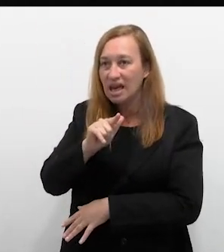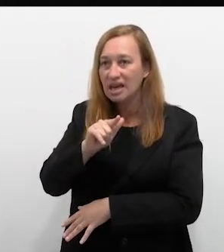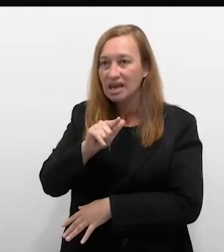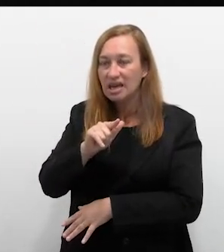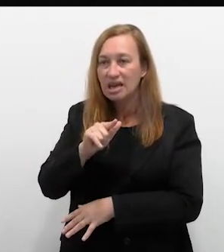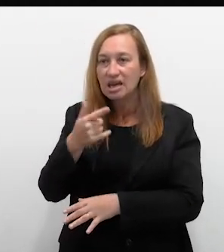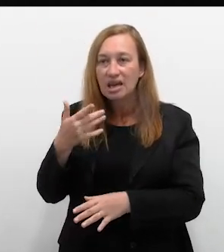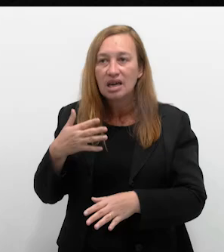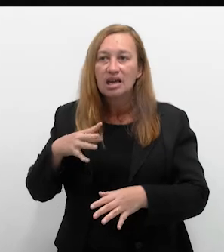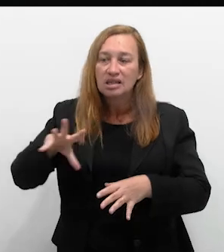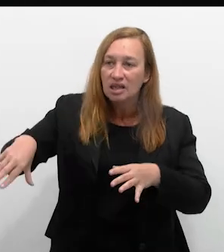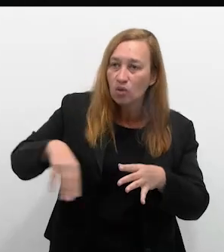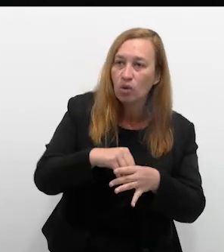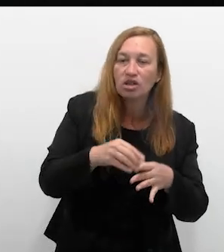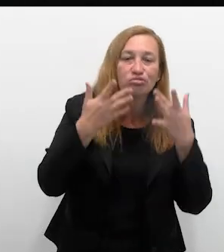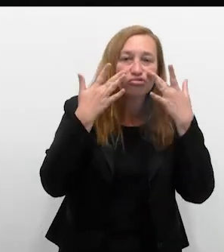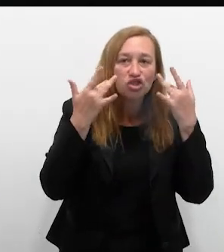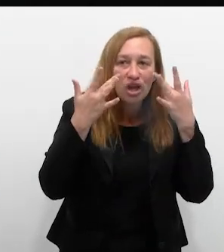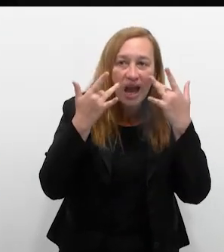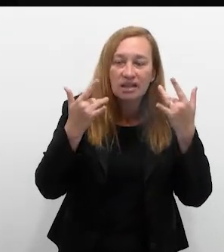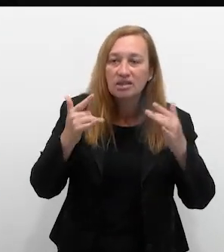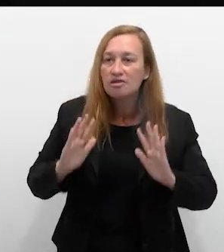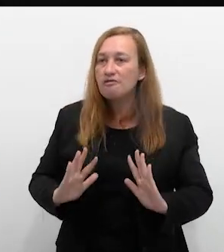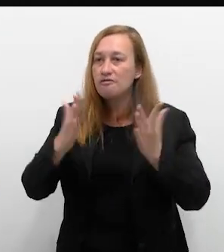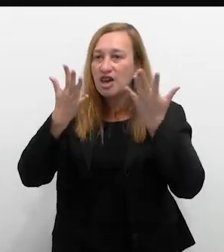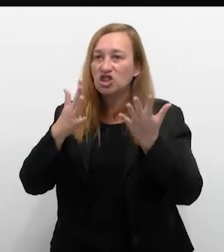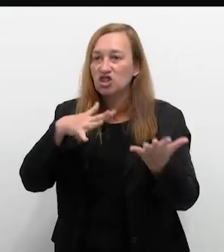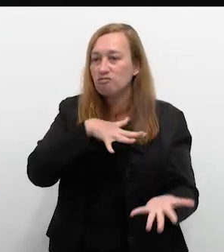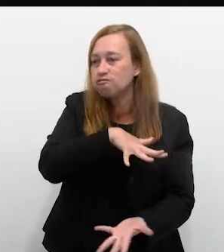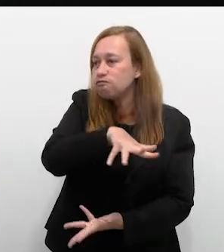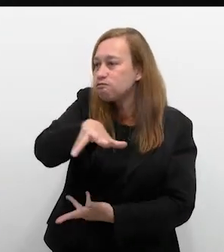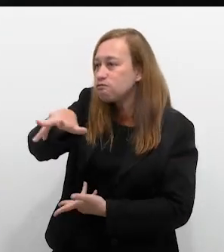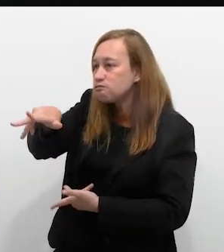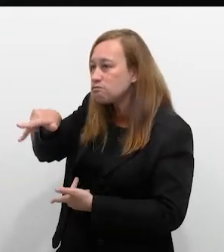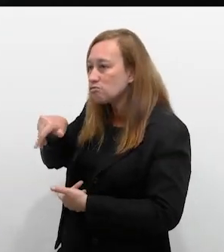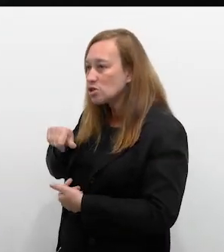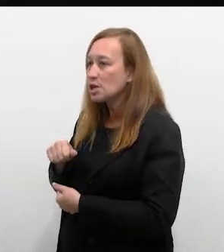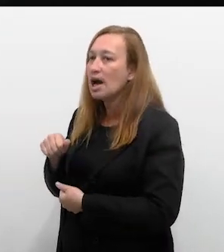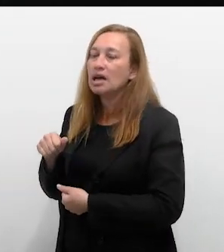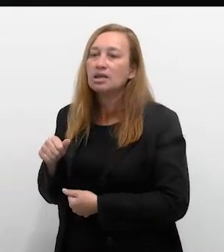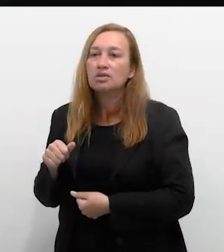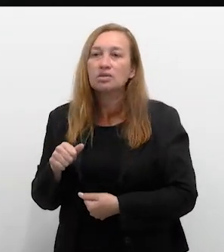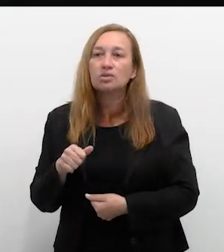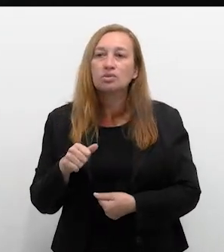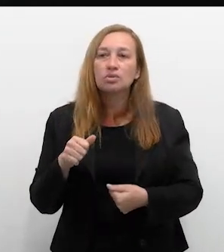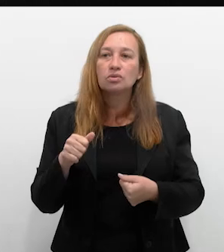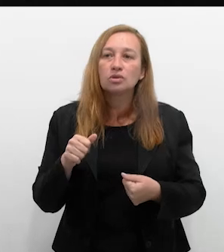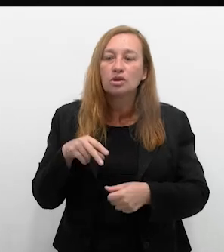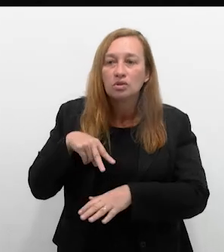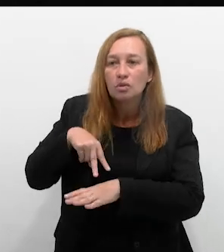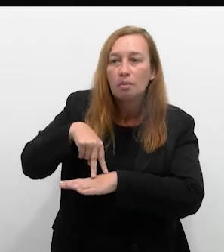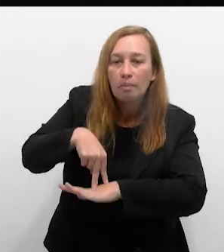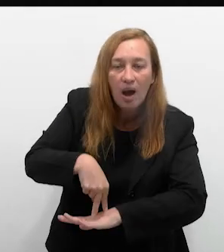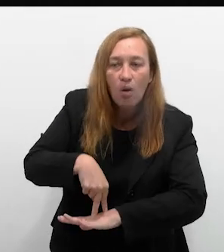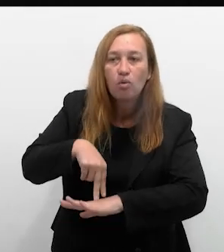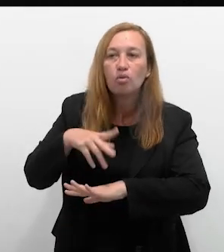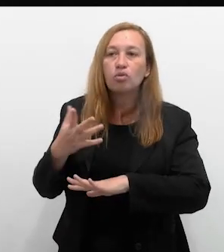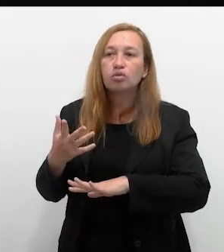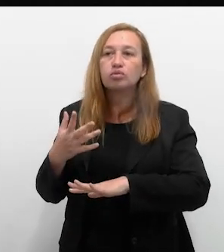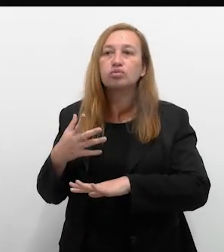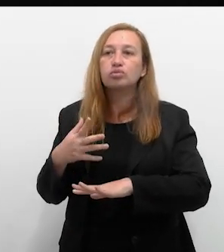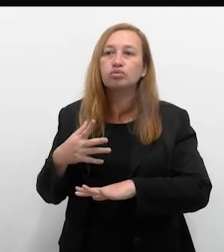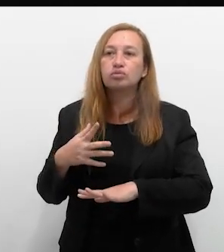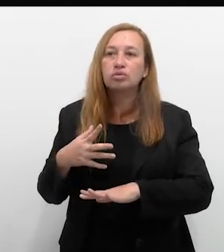consegue alcançar o universo do teatro, o universo dos grandes eventos internacionais, do palco,